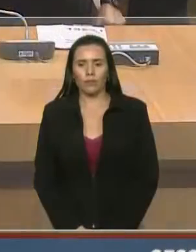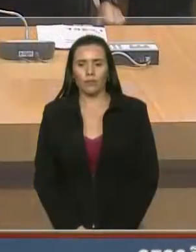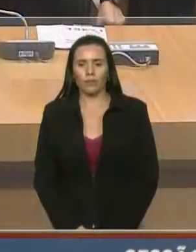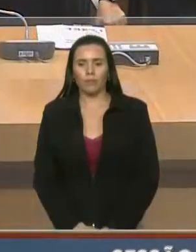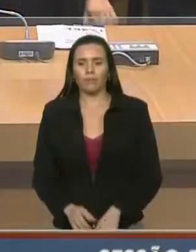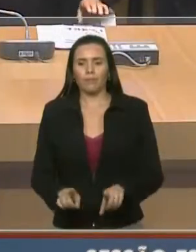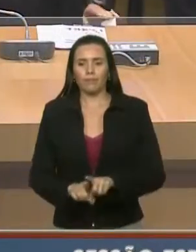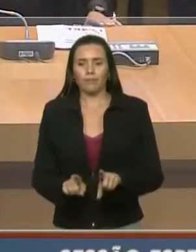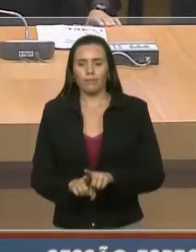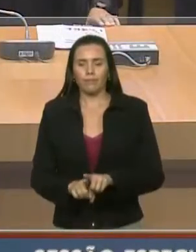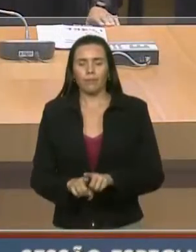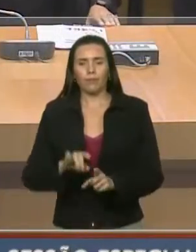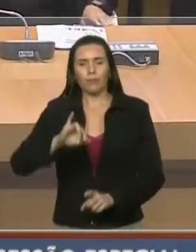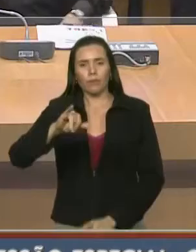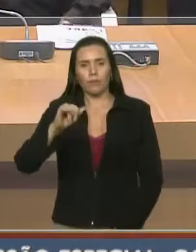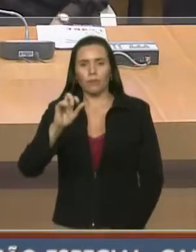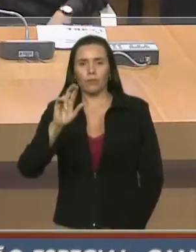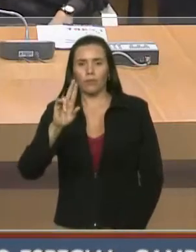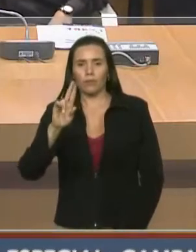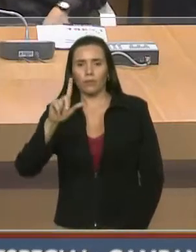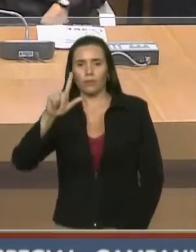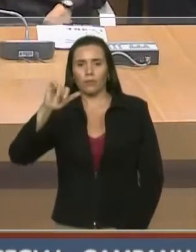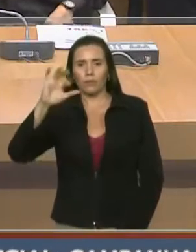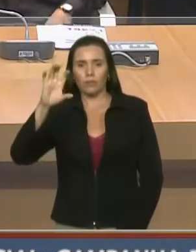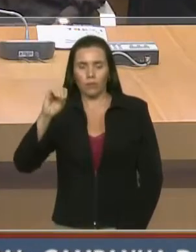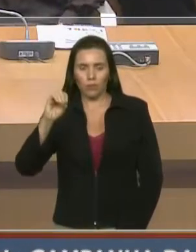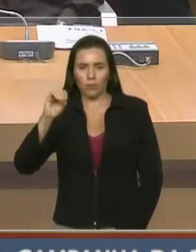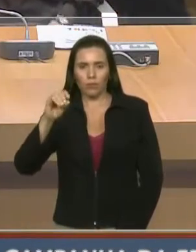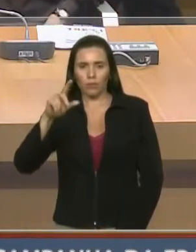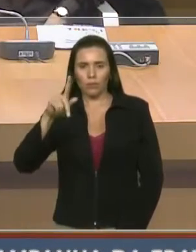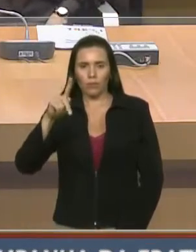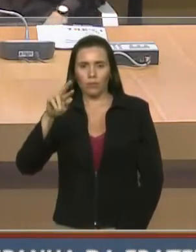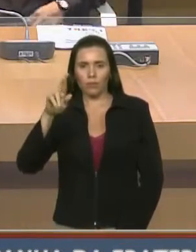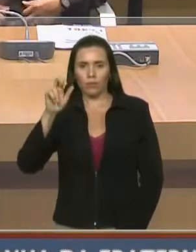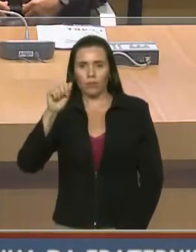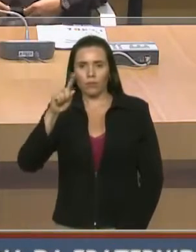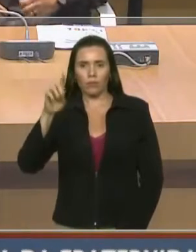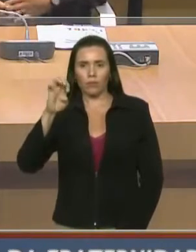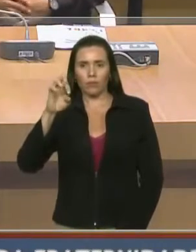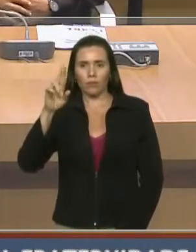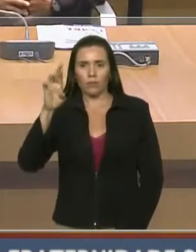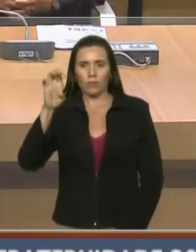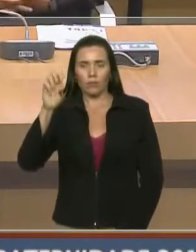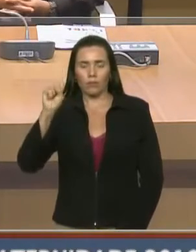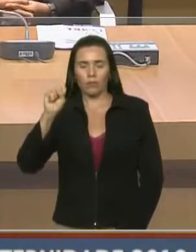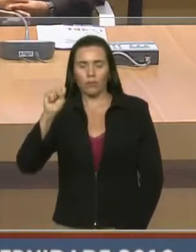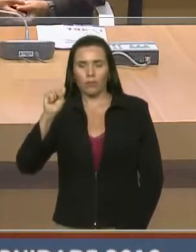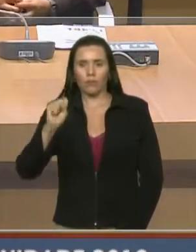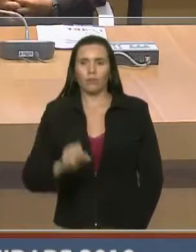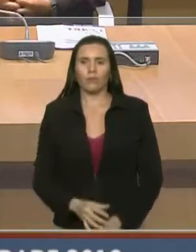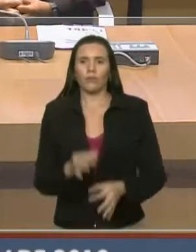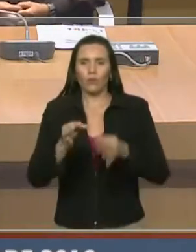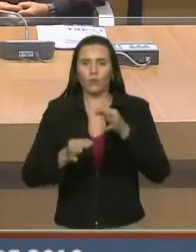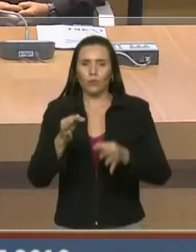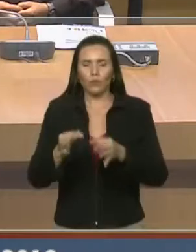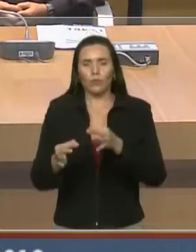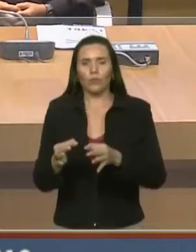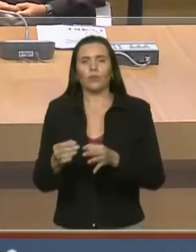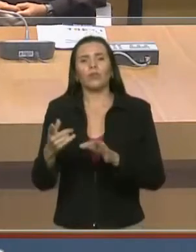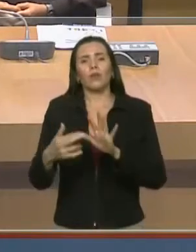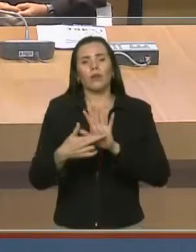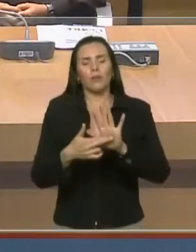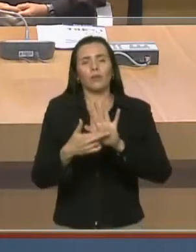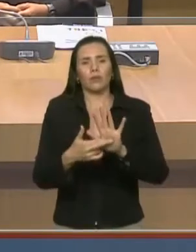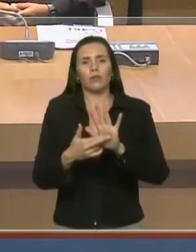Excelentíssimo senhor Júlio Prazeres, juiz eleitoral, neste ato representando o Tribunal Regional Eleitoral do